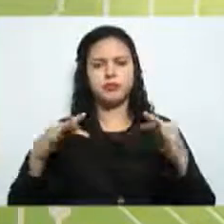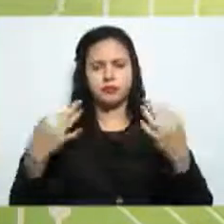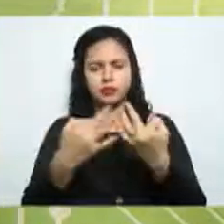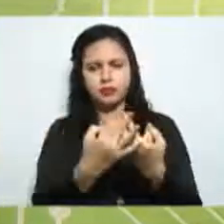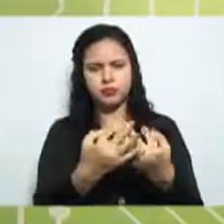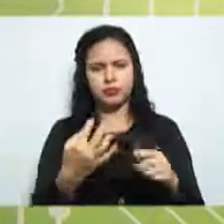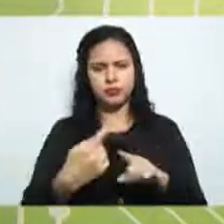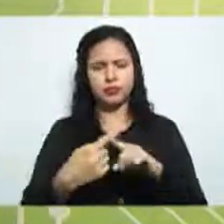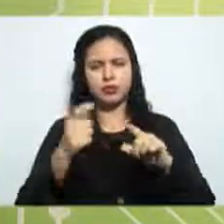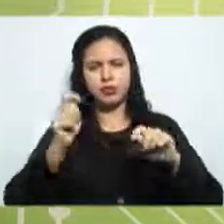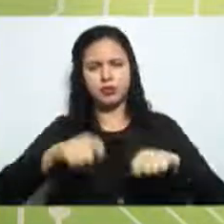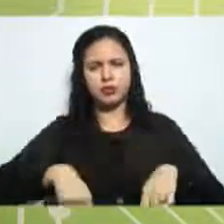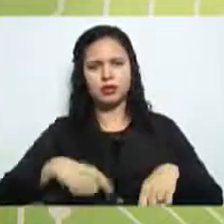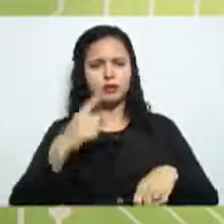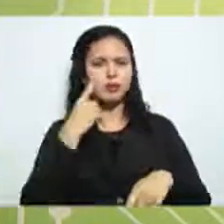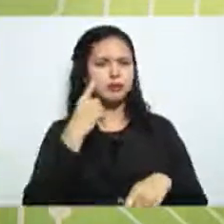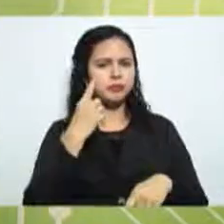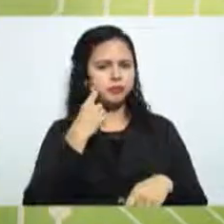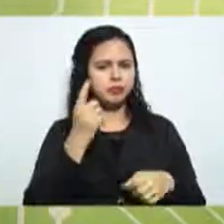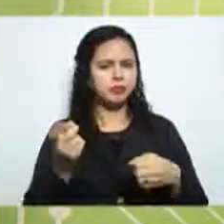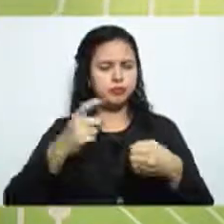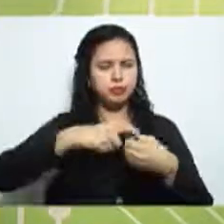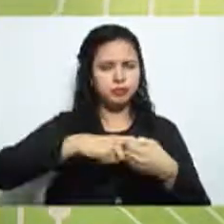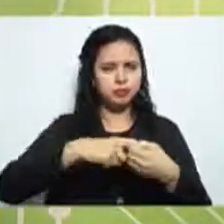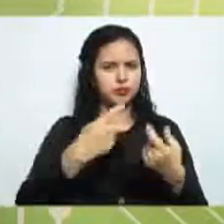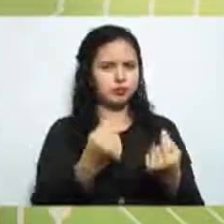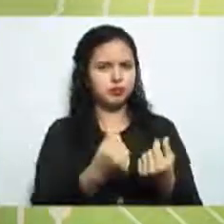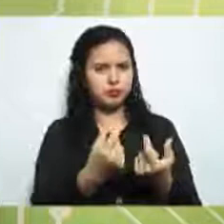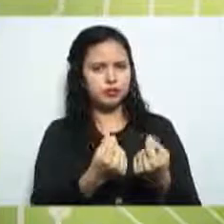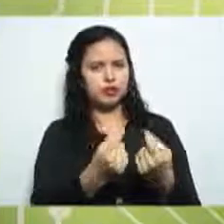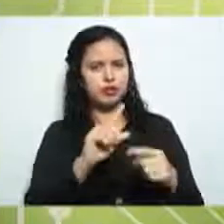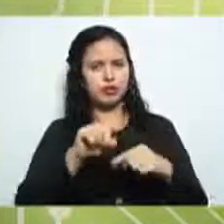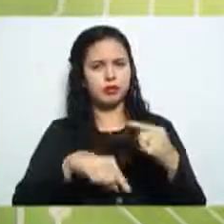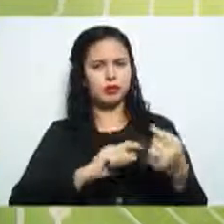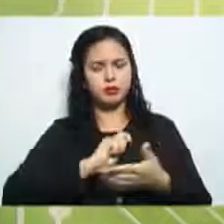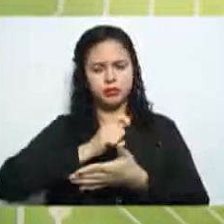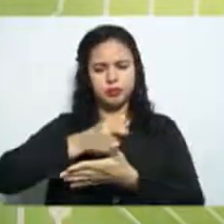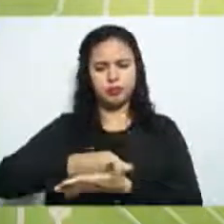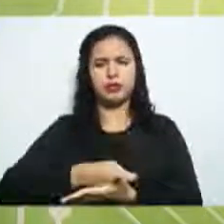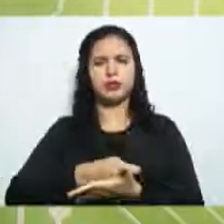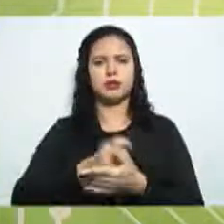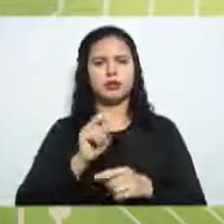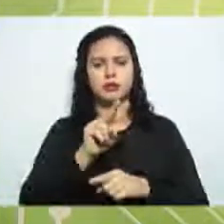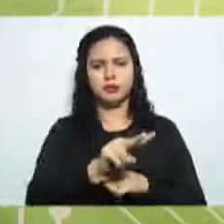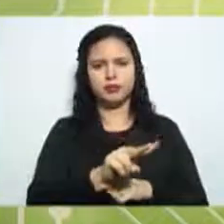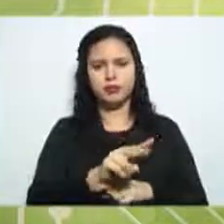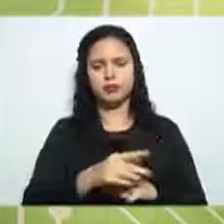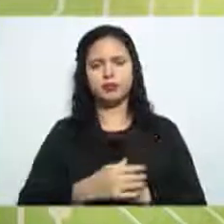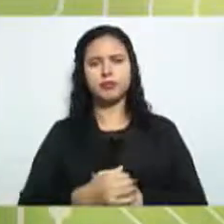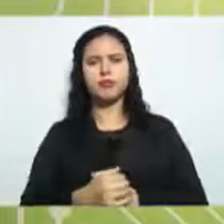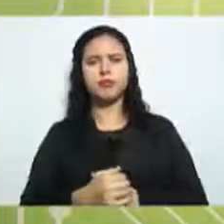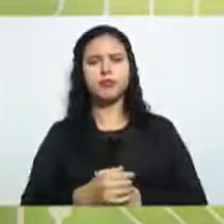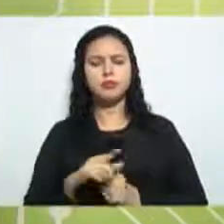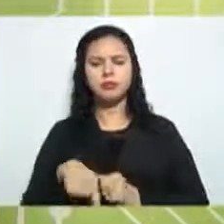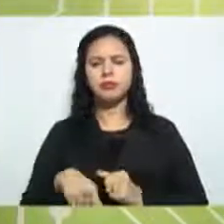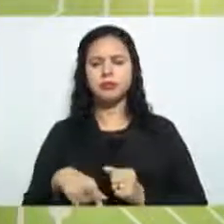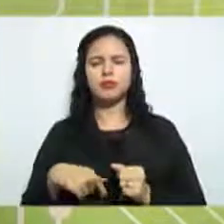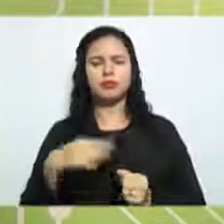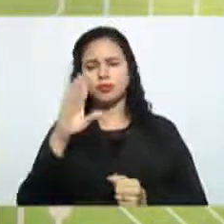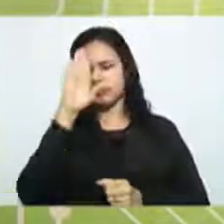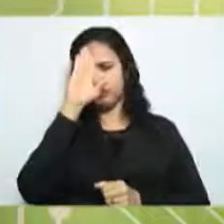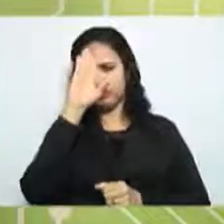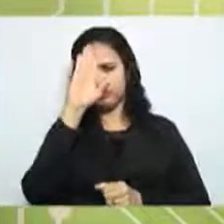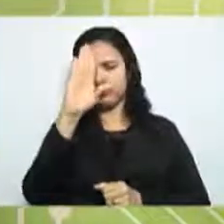a ver o retorno do seu investimento para conseguir depois começar a pagar por esse empréstimo. Essas são basicamente as